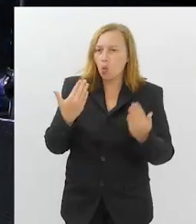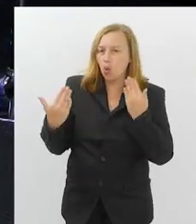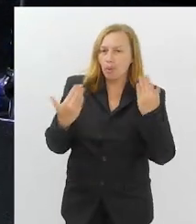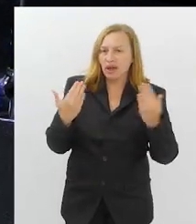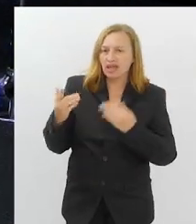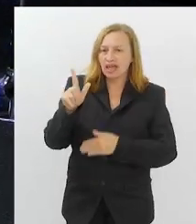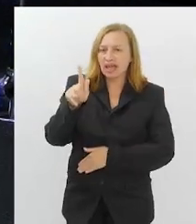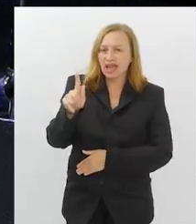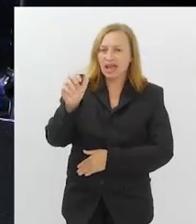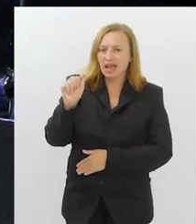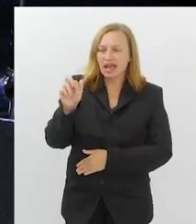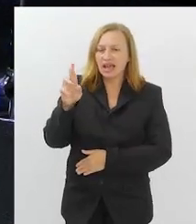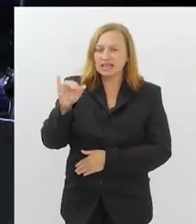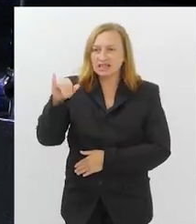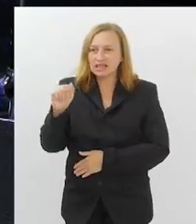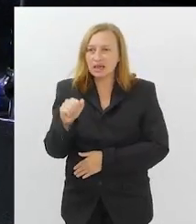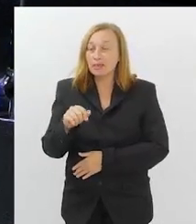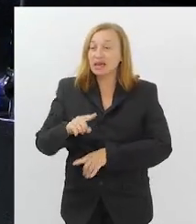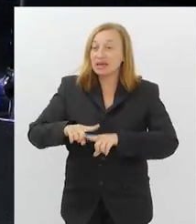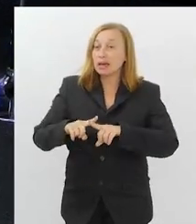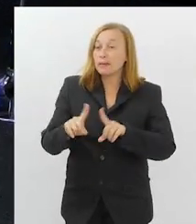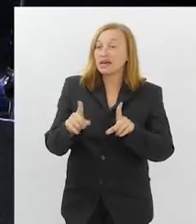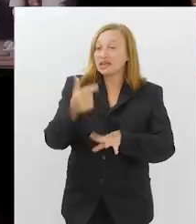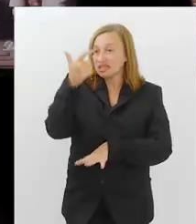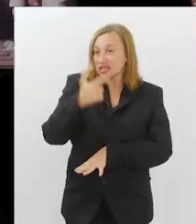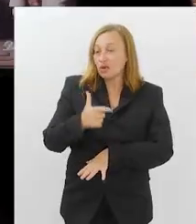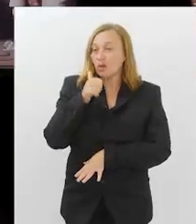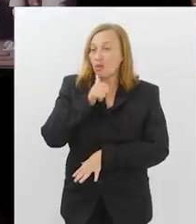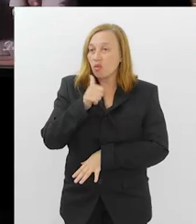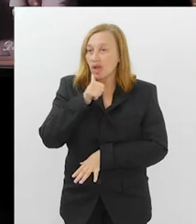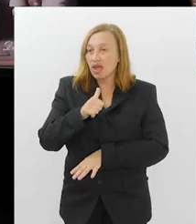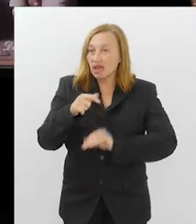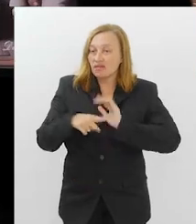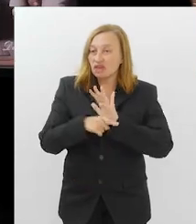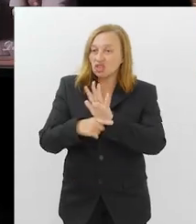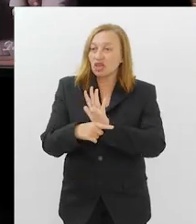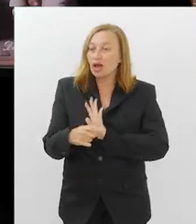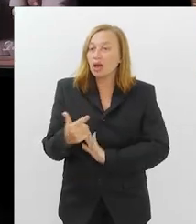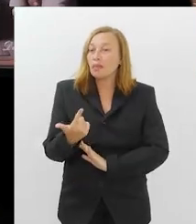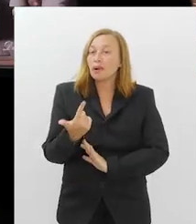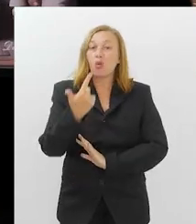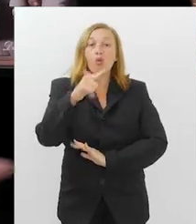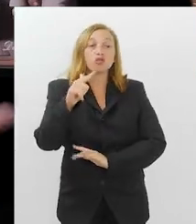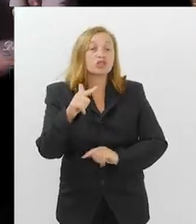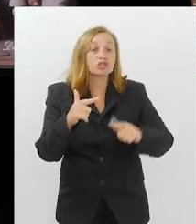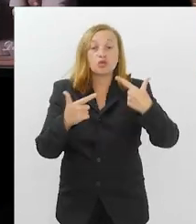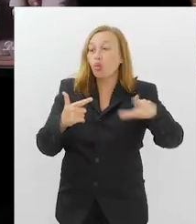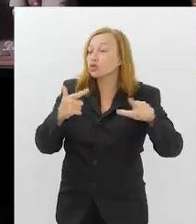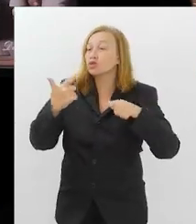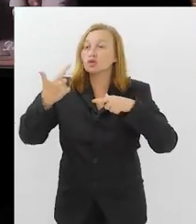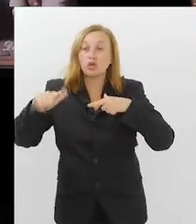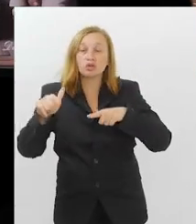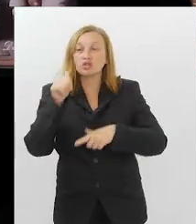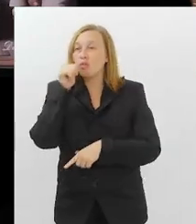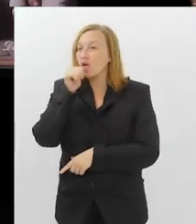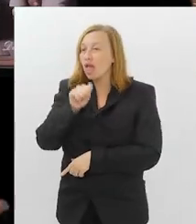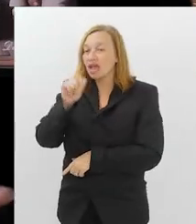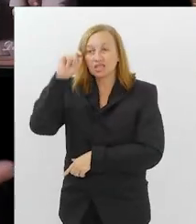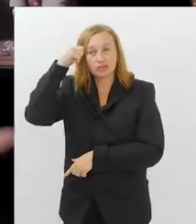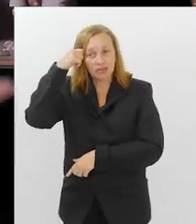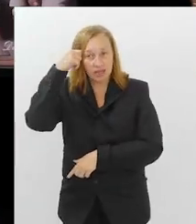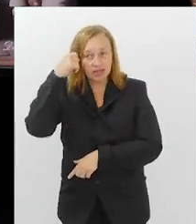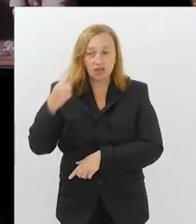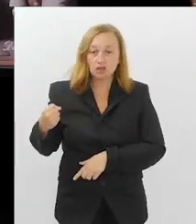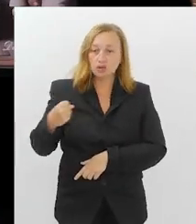me comparando à Esperança Garcia, mas de ser aquela mulher que vai trazer outras mulheres pretas, como a senhora